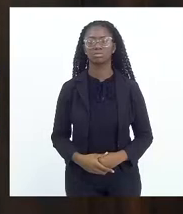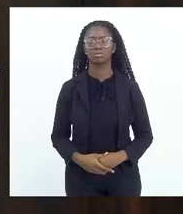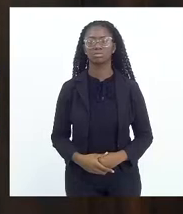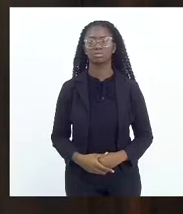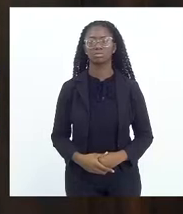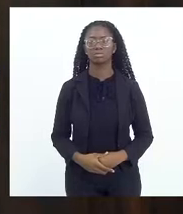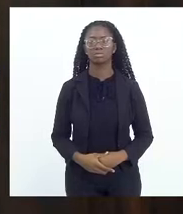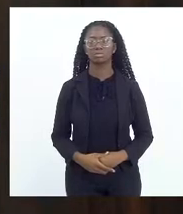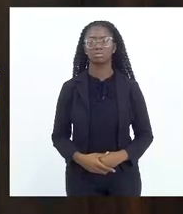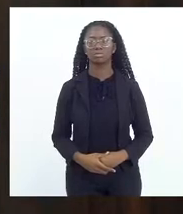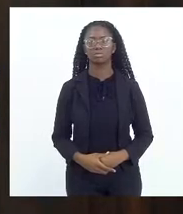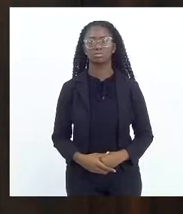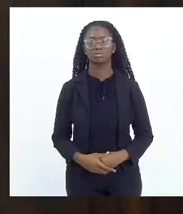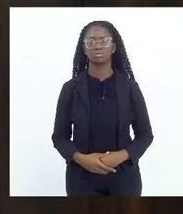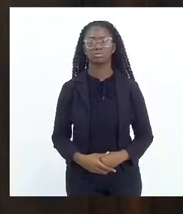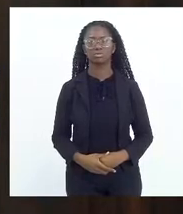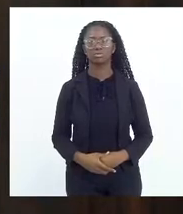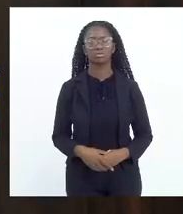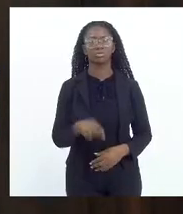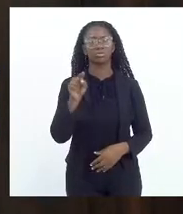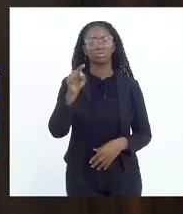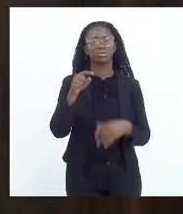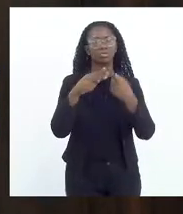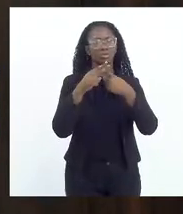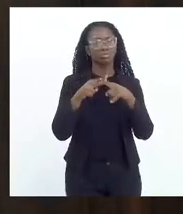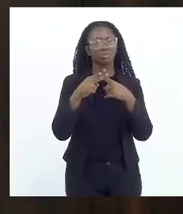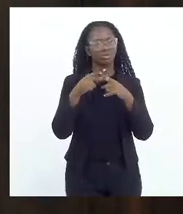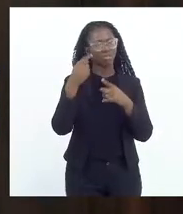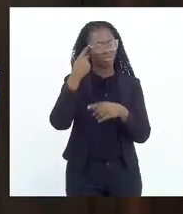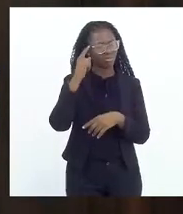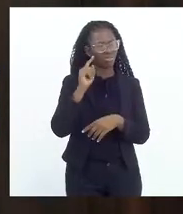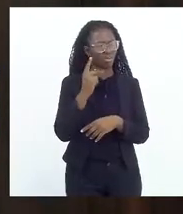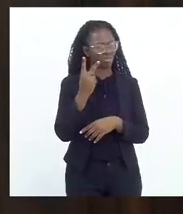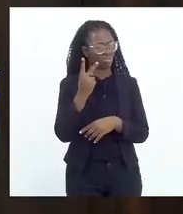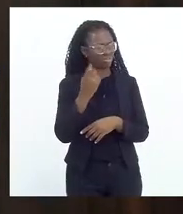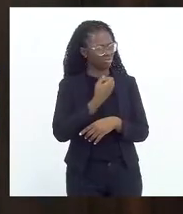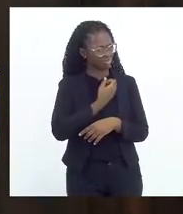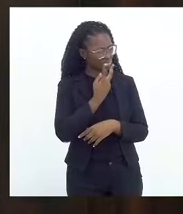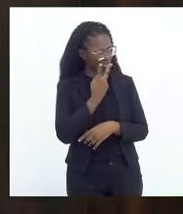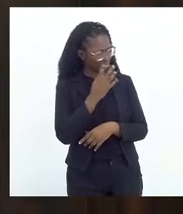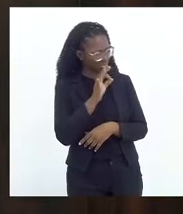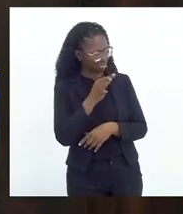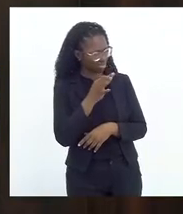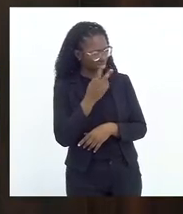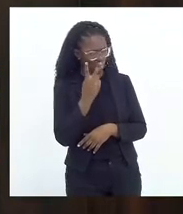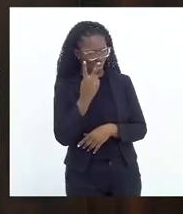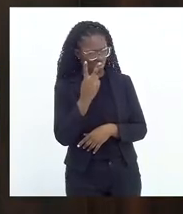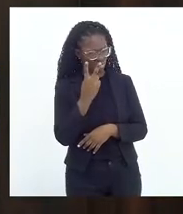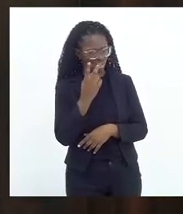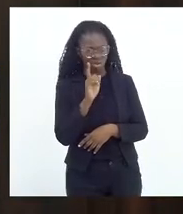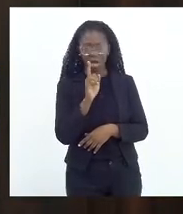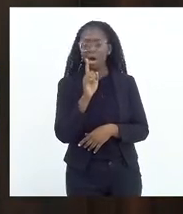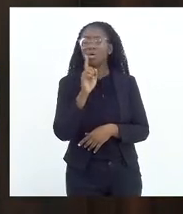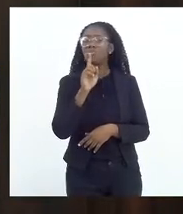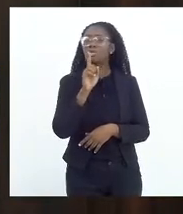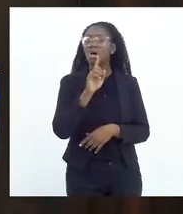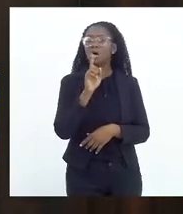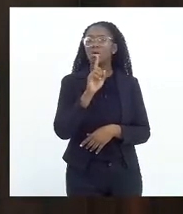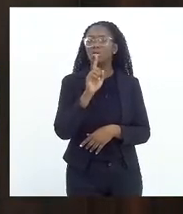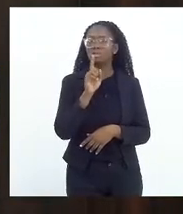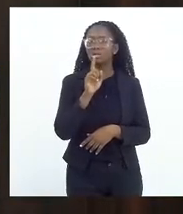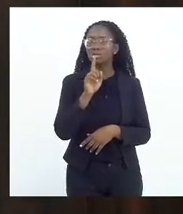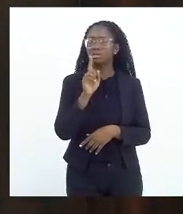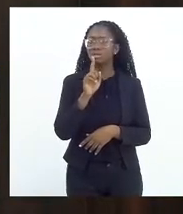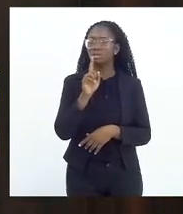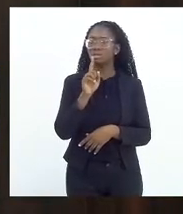E a emenda, não sei se foi a número 2, foi a número 2? Não, onde... A 2